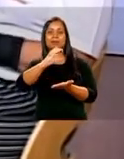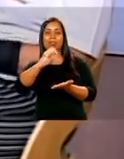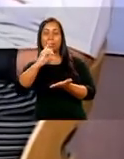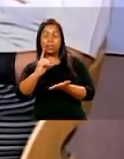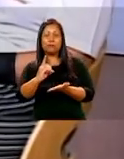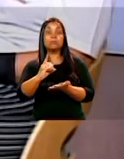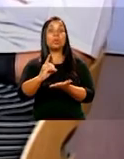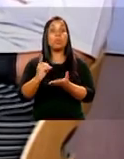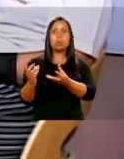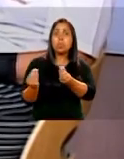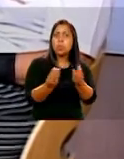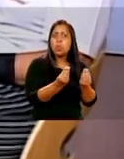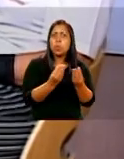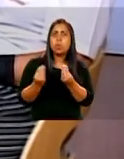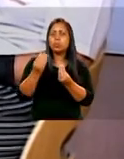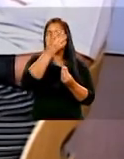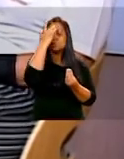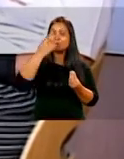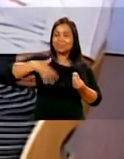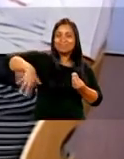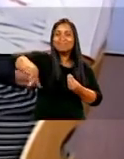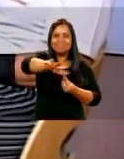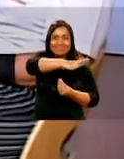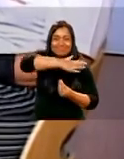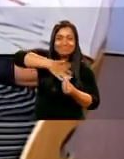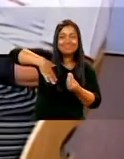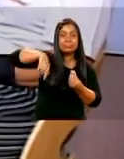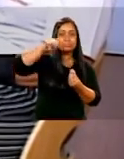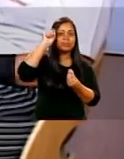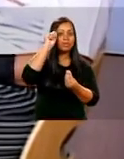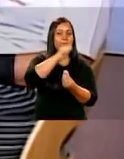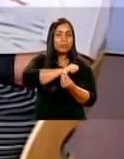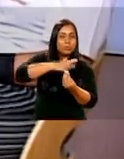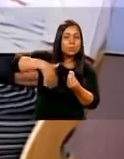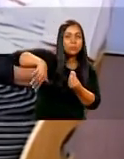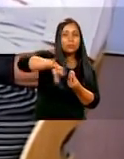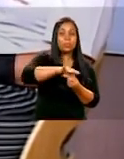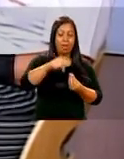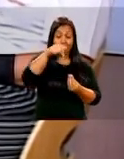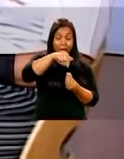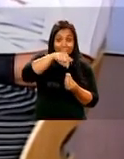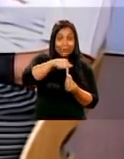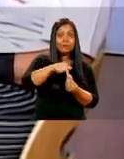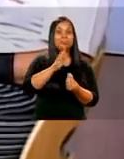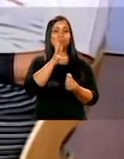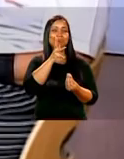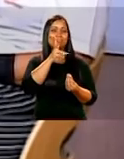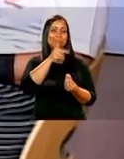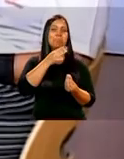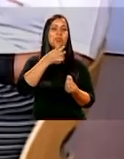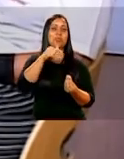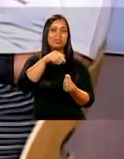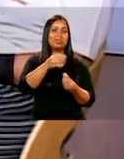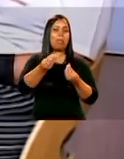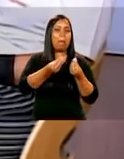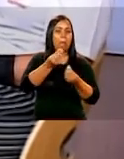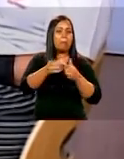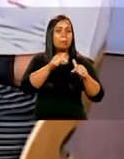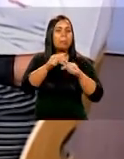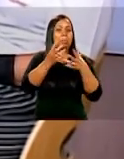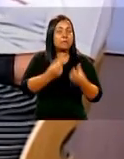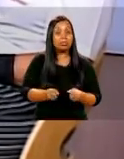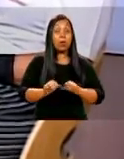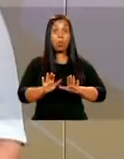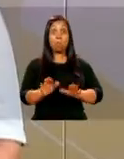houve assim, um grande número de pacientes da região, né? E Rio Preto parece que demorou um pouco, né? Para conhecer o trabalho,